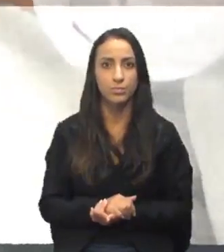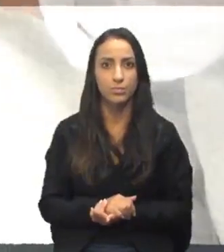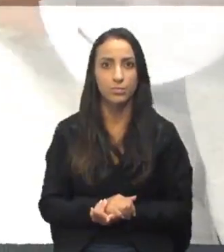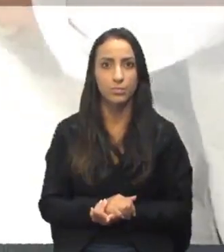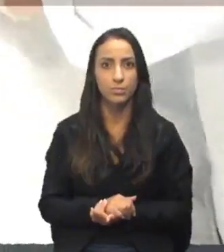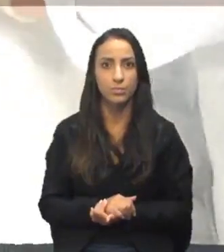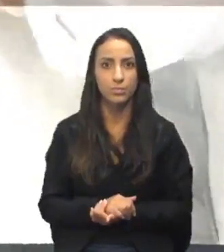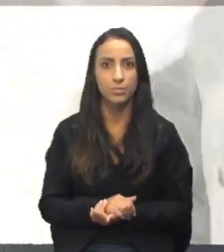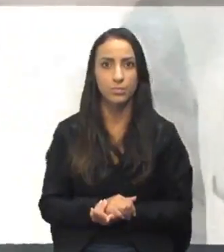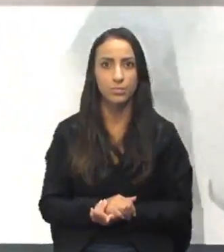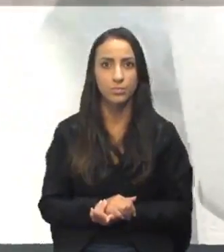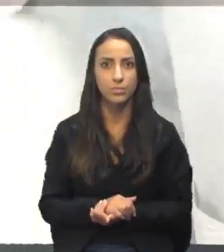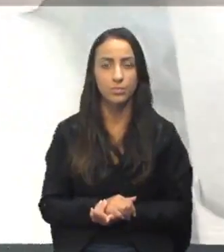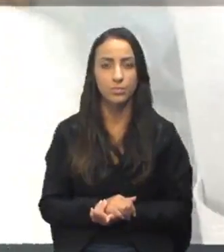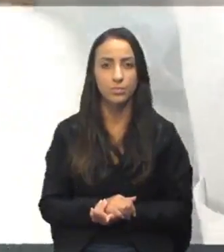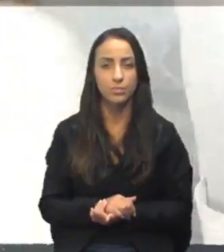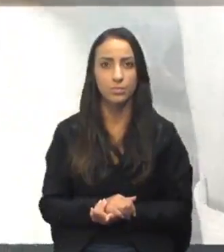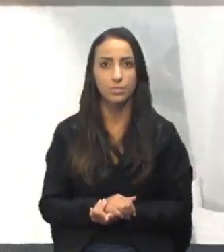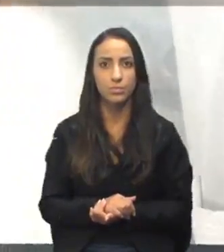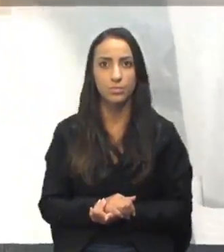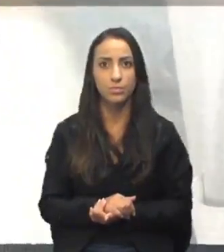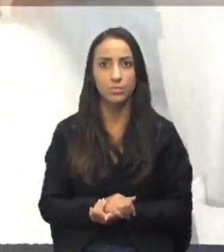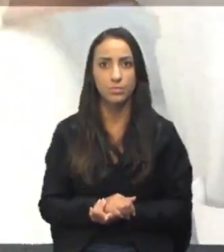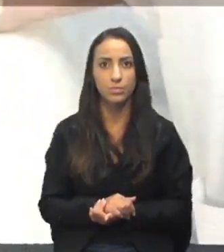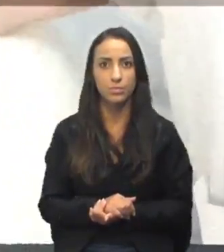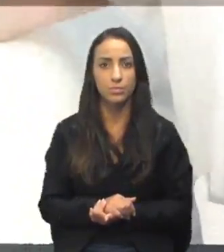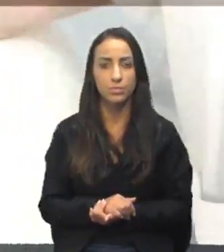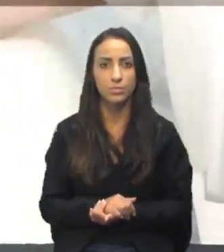Nesse tipo de bandagem, nós estamos